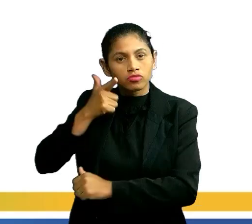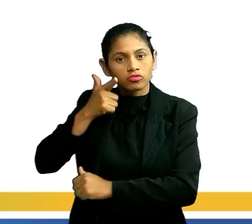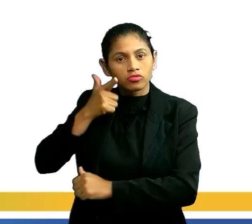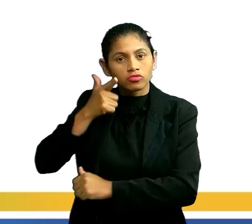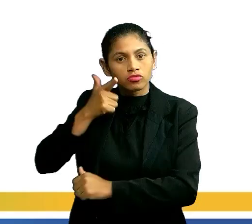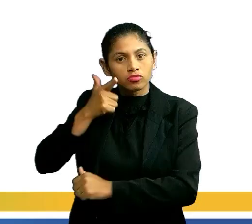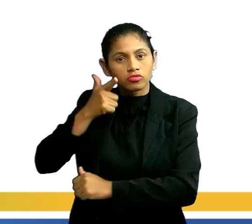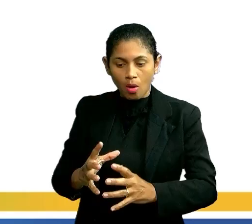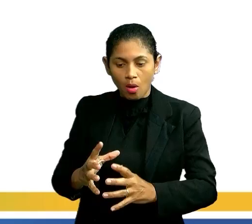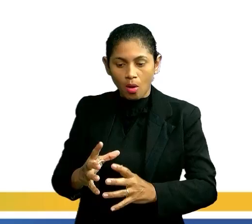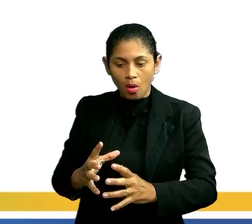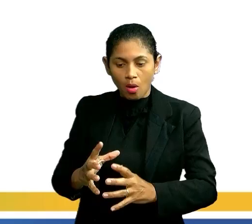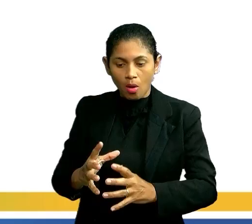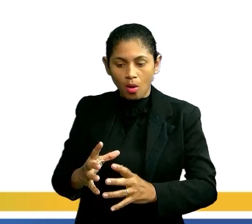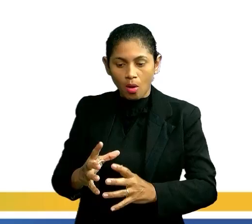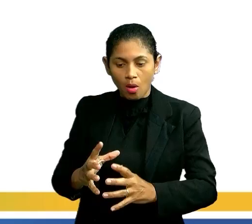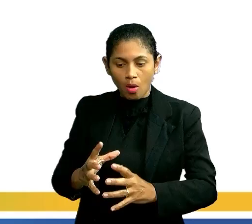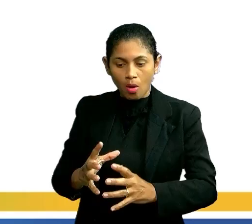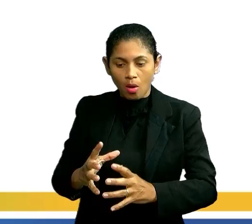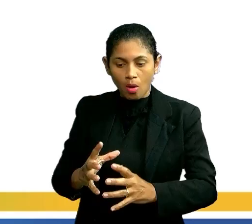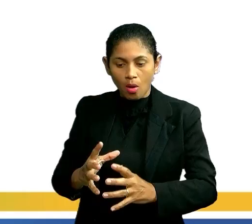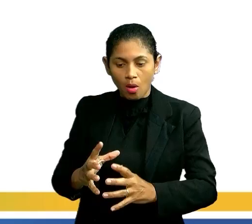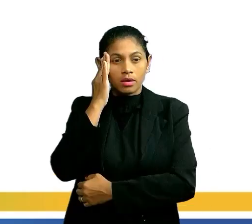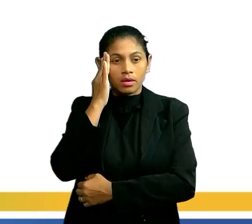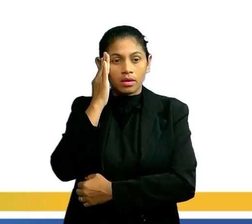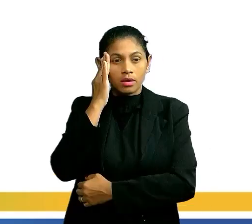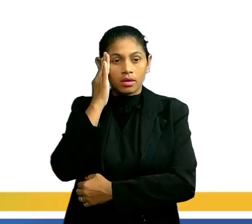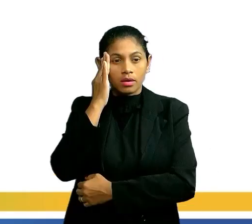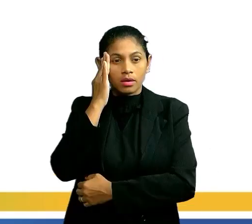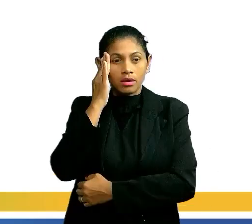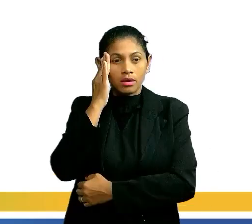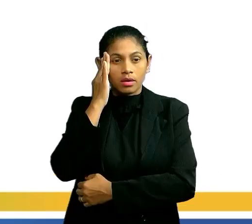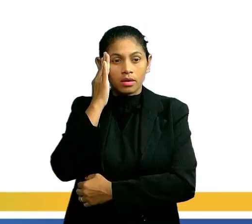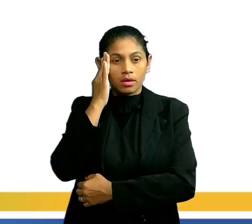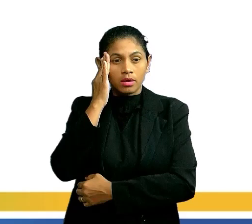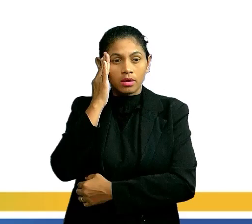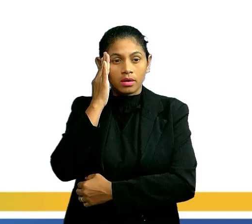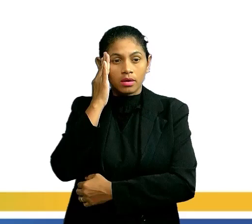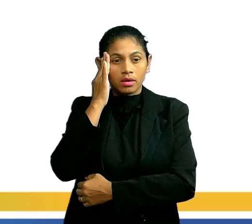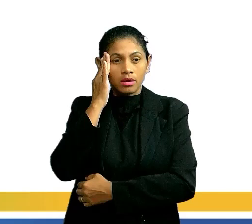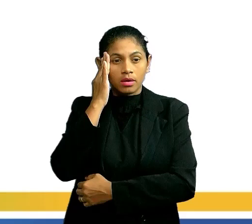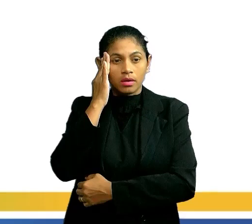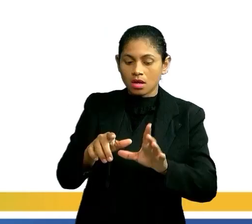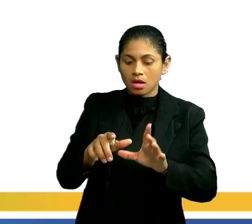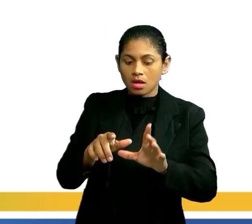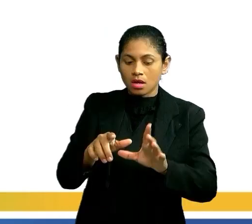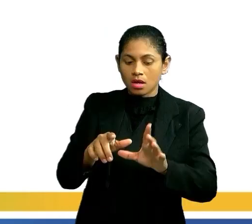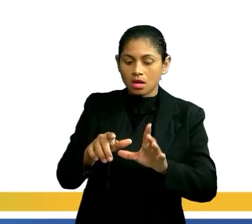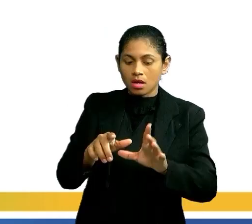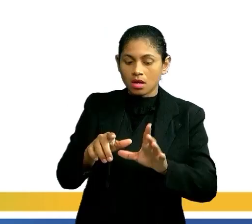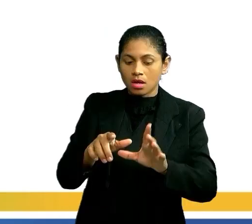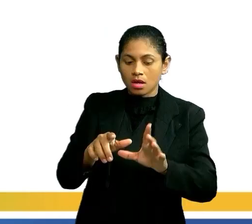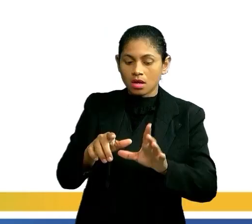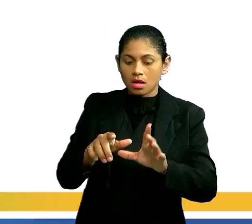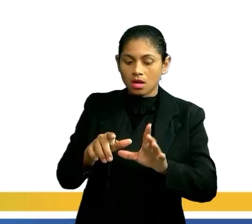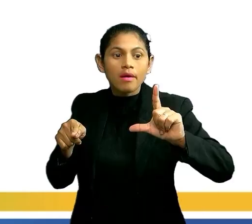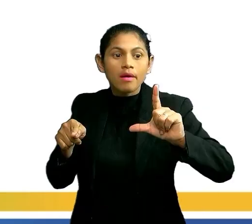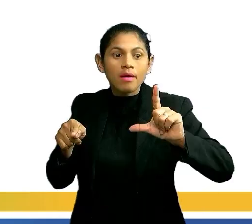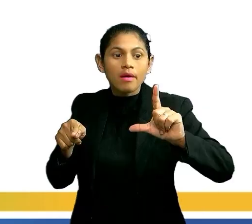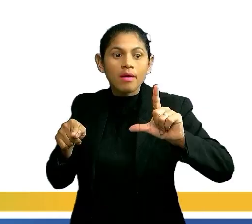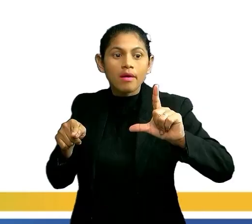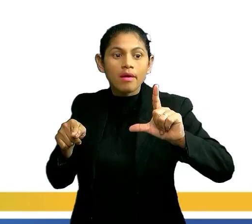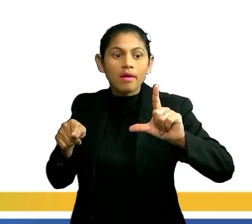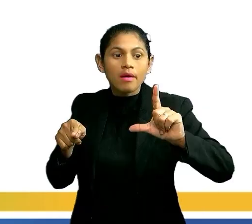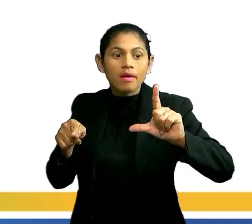professor? São 5 peixes por cada 1 metro cúbico. Para chegar em 750 peixes vai ser x metro cúbico, já que isso